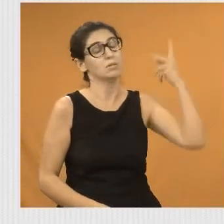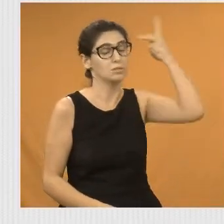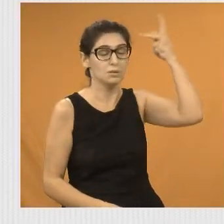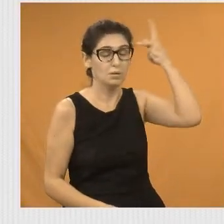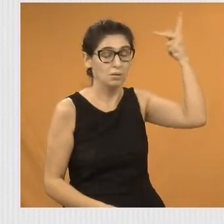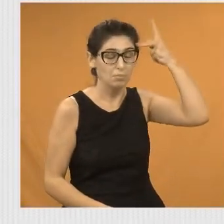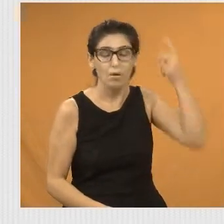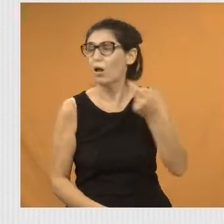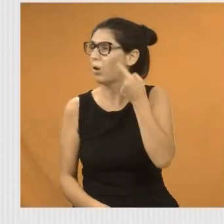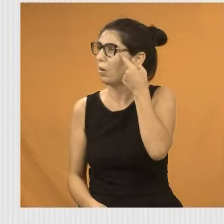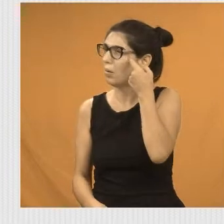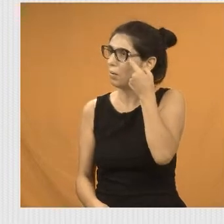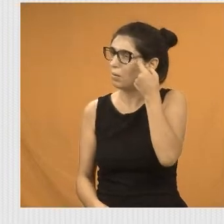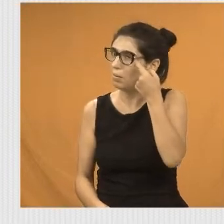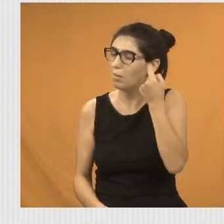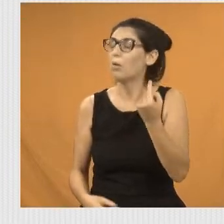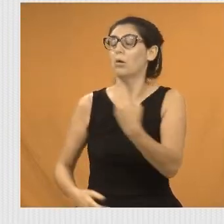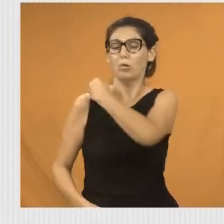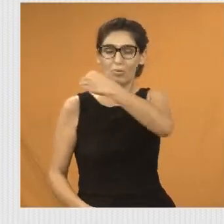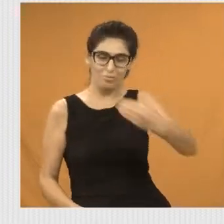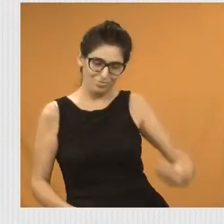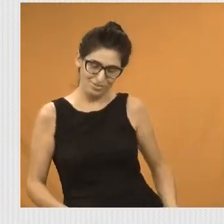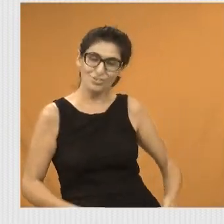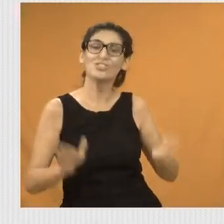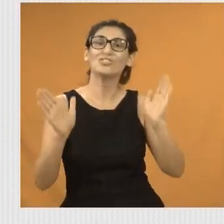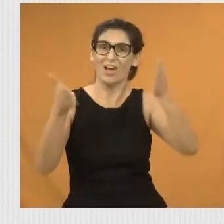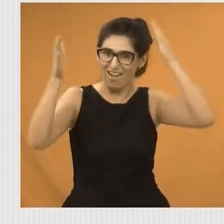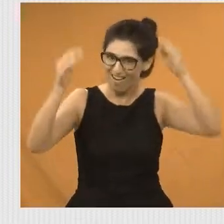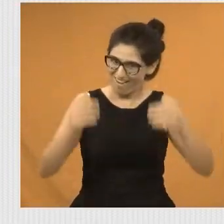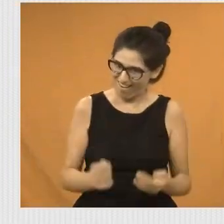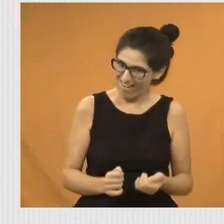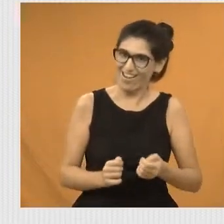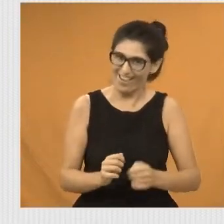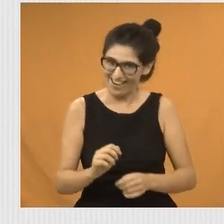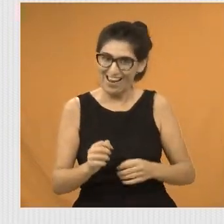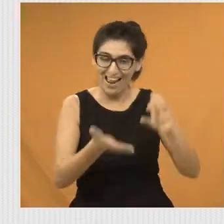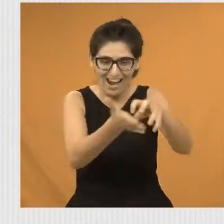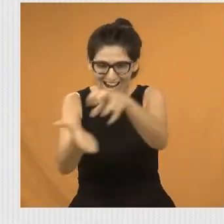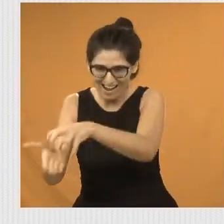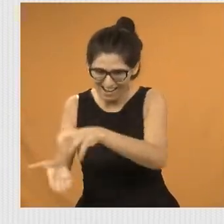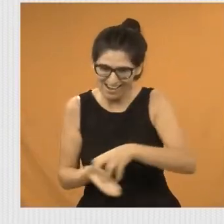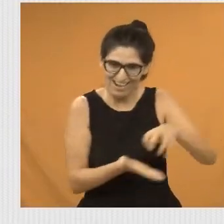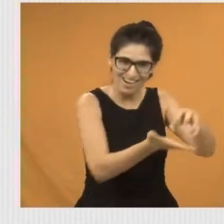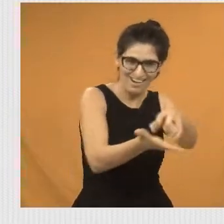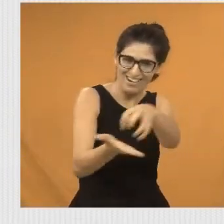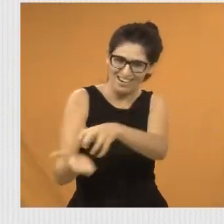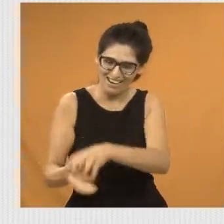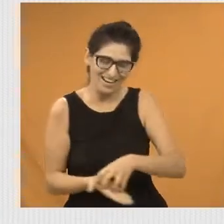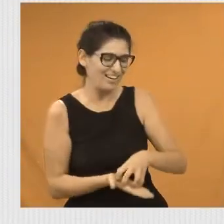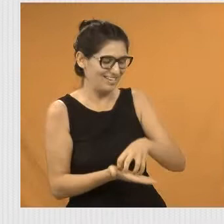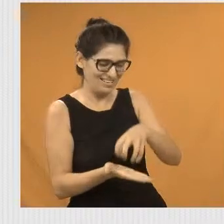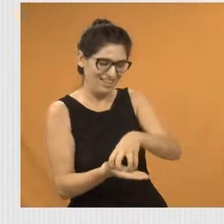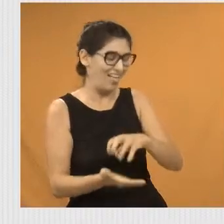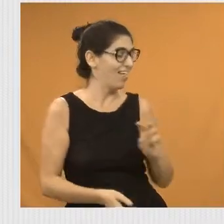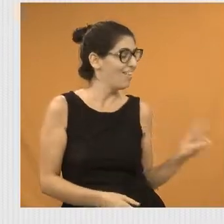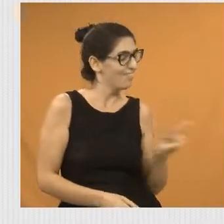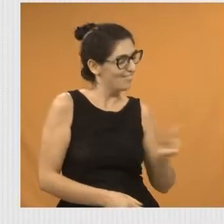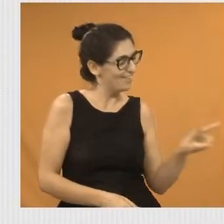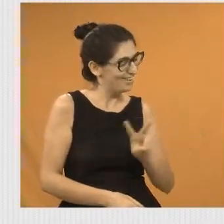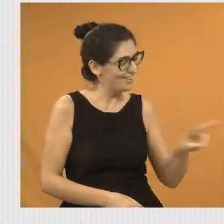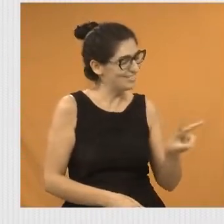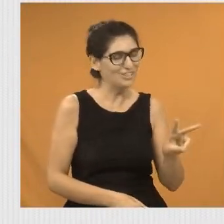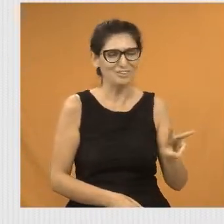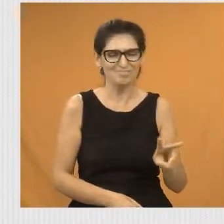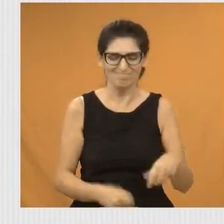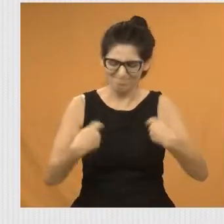O governador está empenhado em criar, já existia, agora está recriando o secretariado de vereadores, e vamos dar força para poder